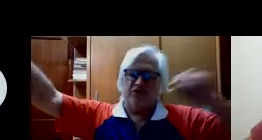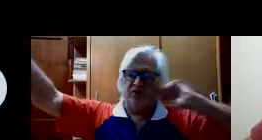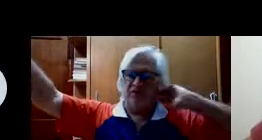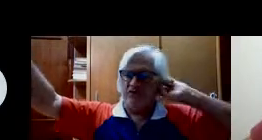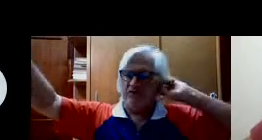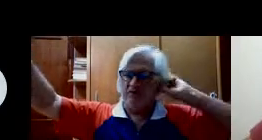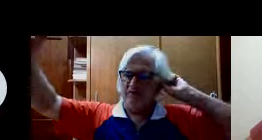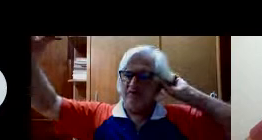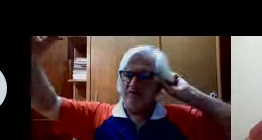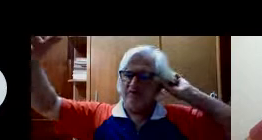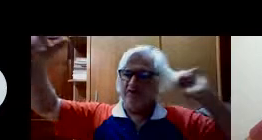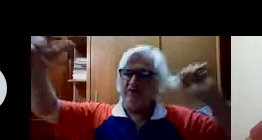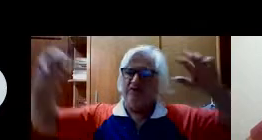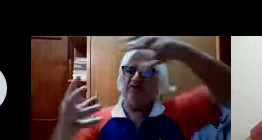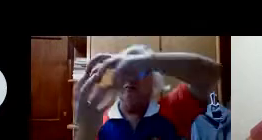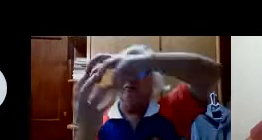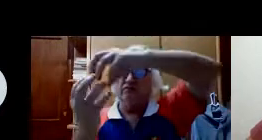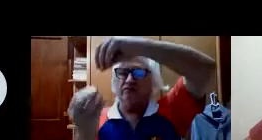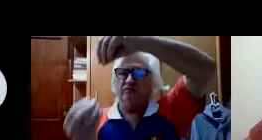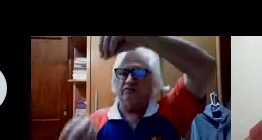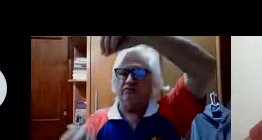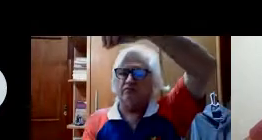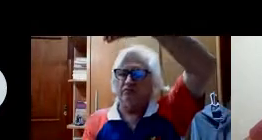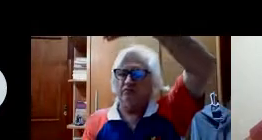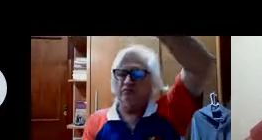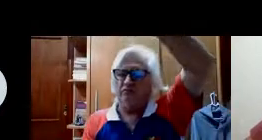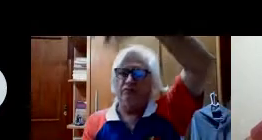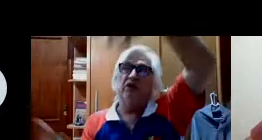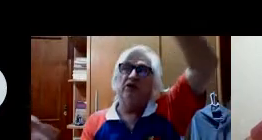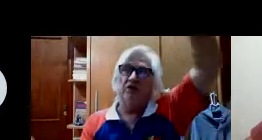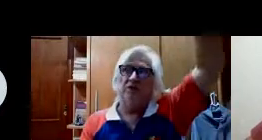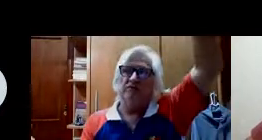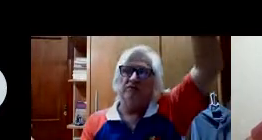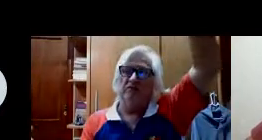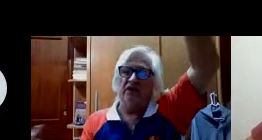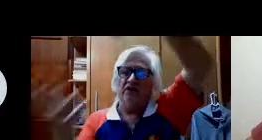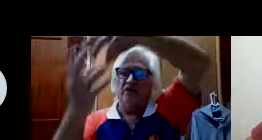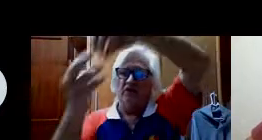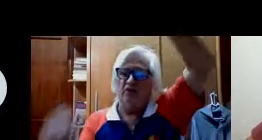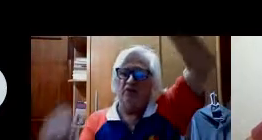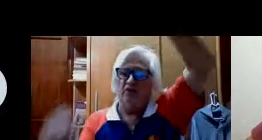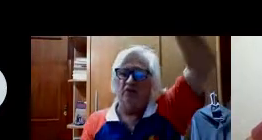no poste. Existe porque